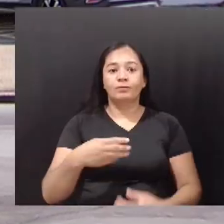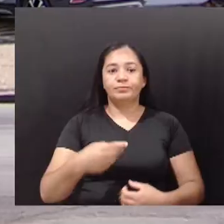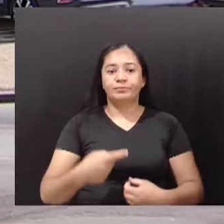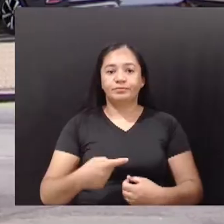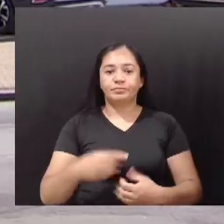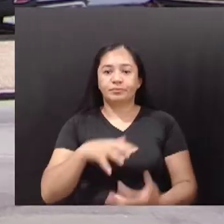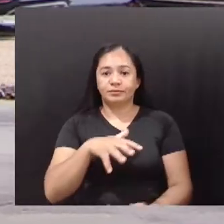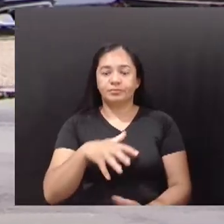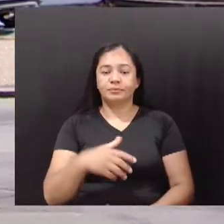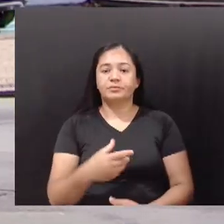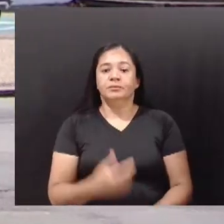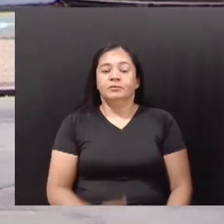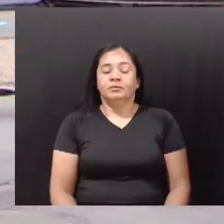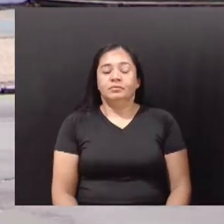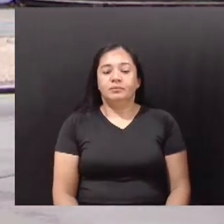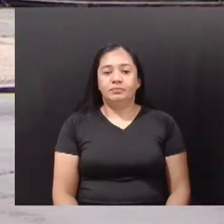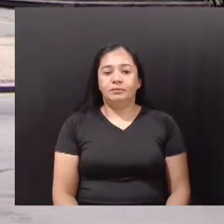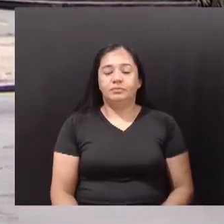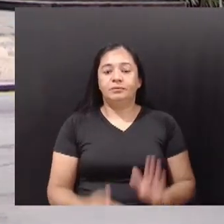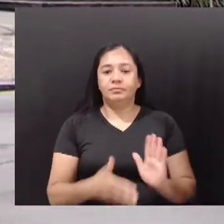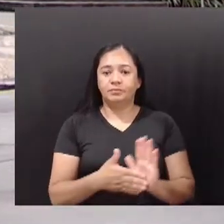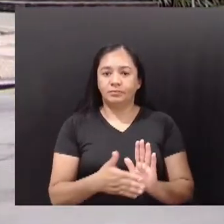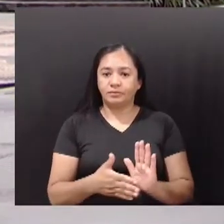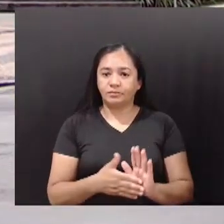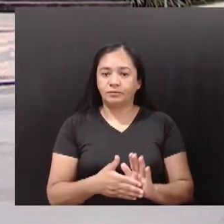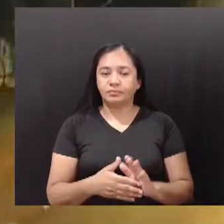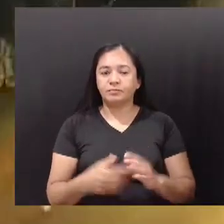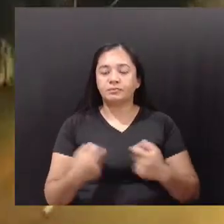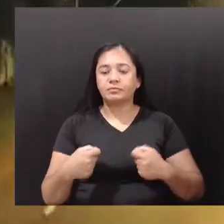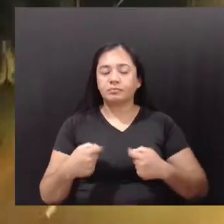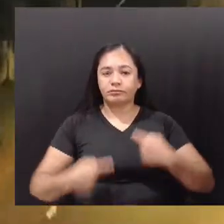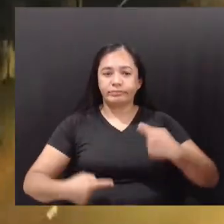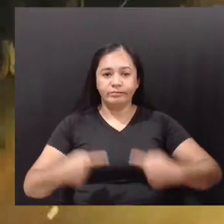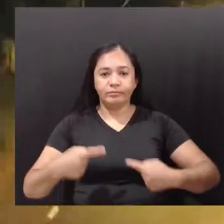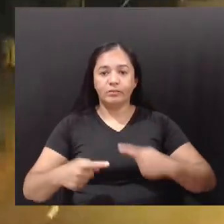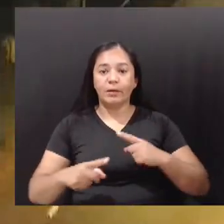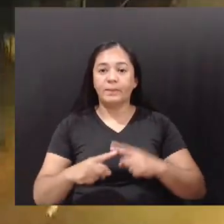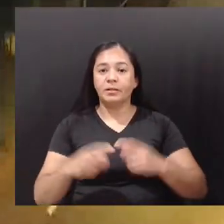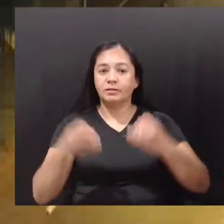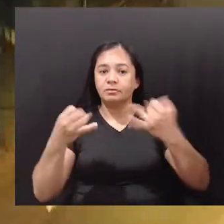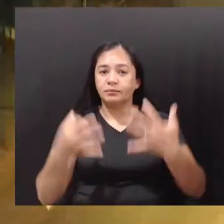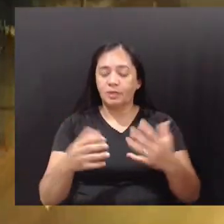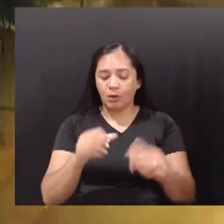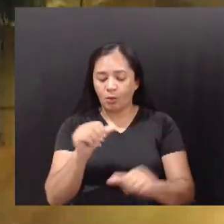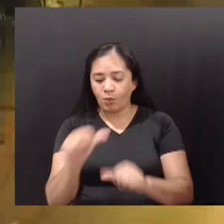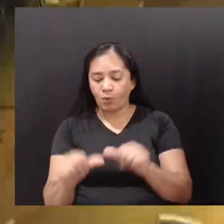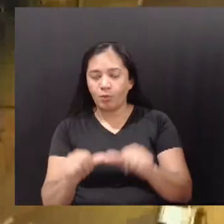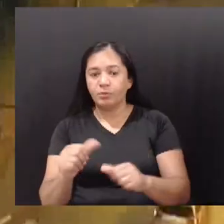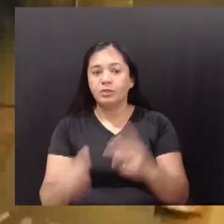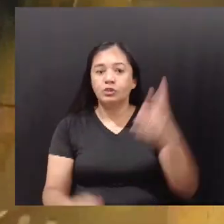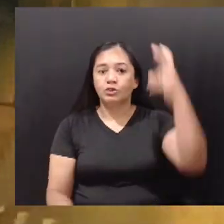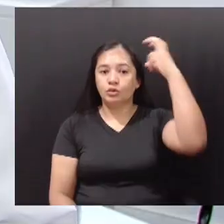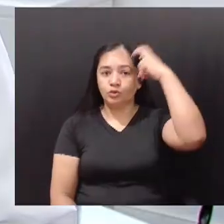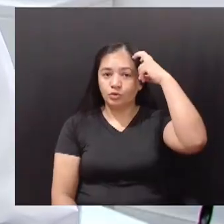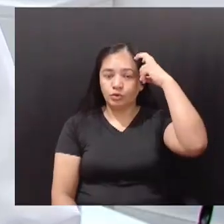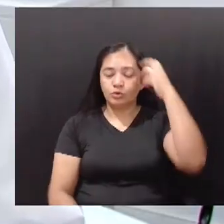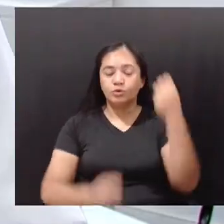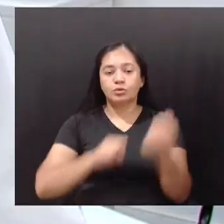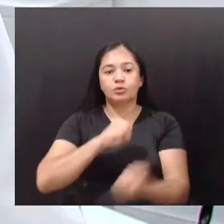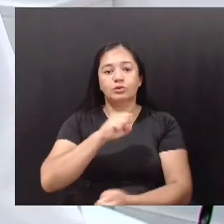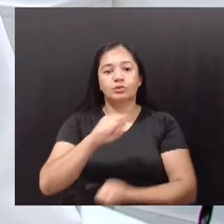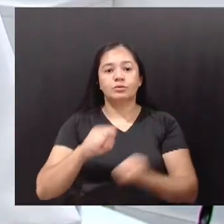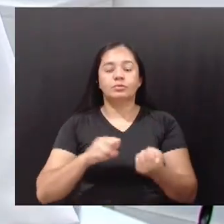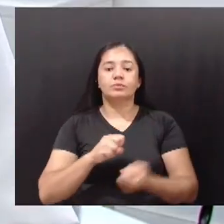né? A proposta deve passar por uma ampla discussão, já que trata de uma mudança de cultura sobre sustentabilidade. Debater